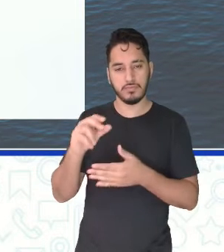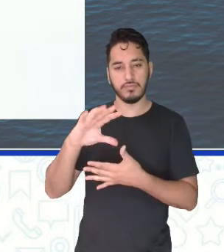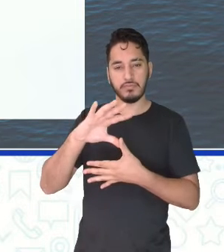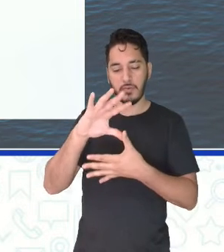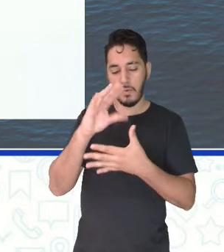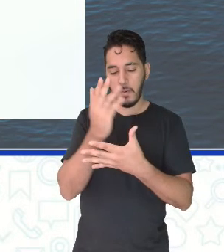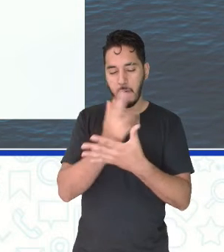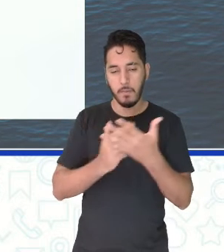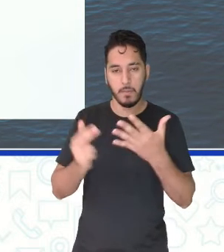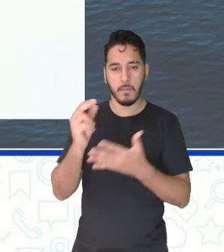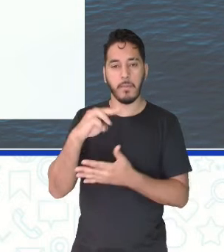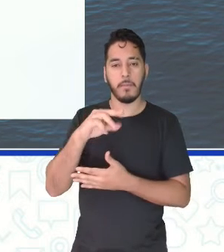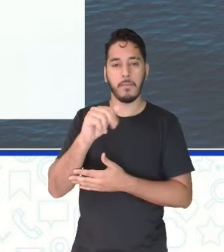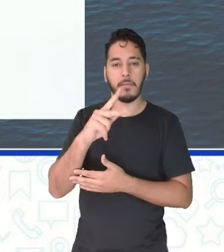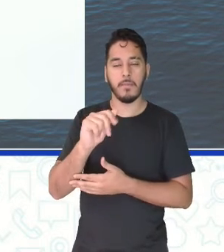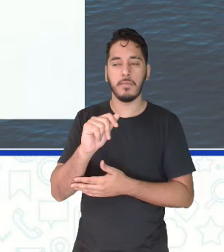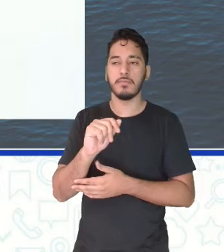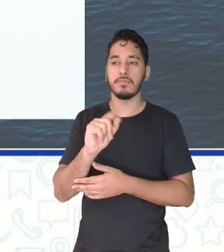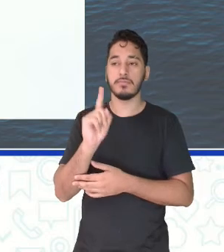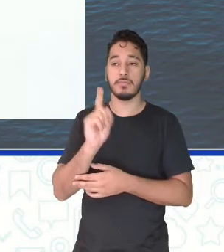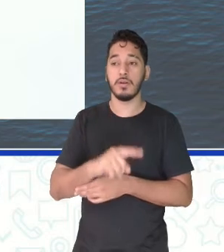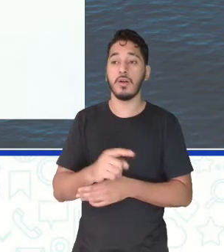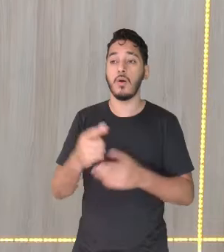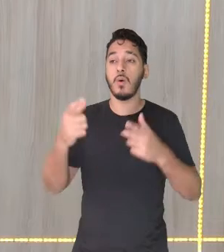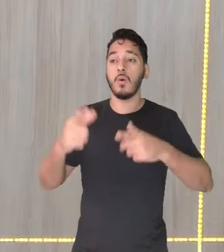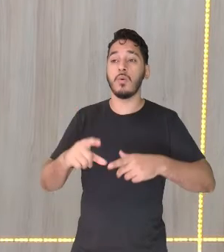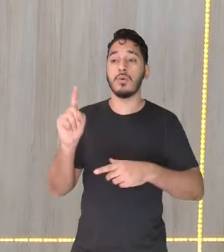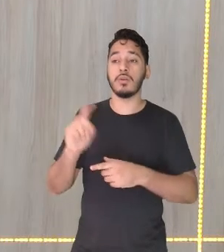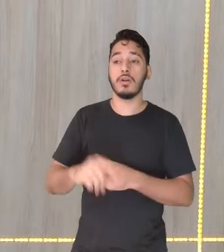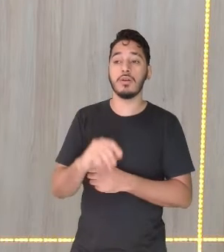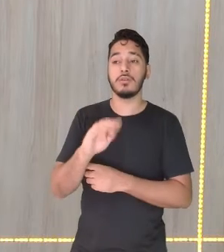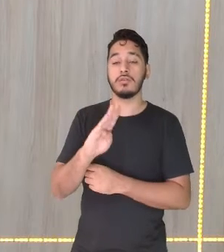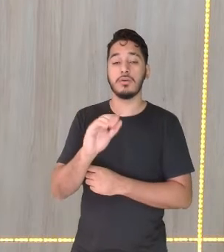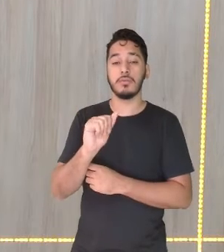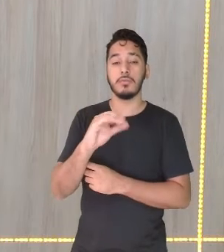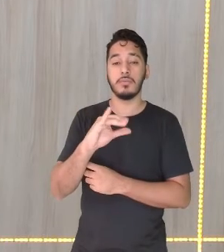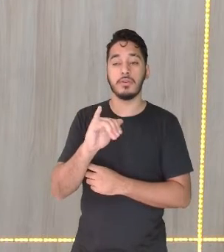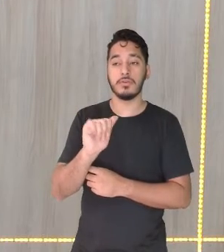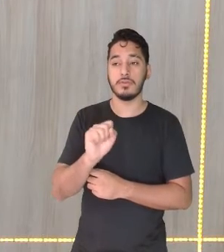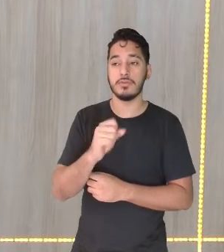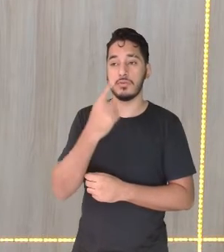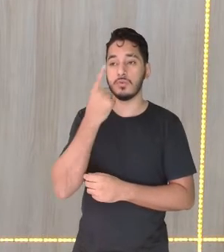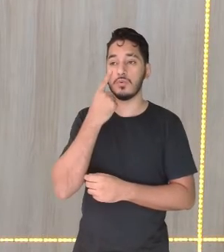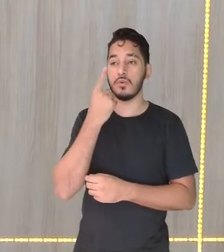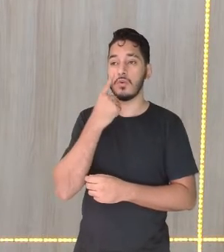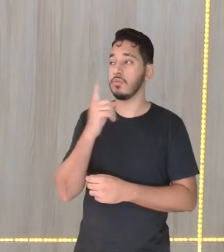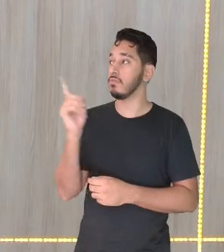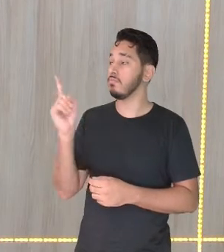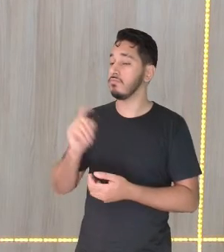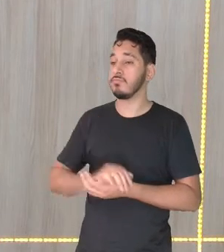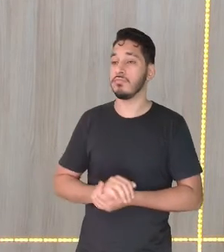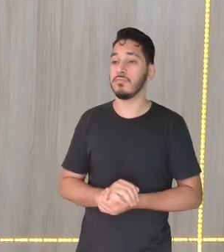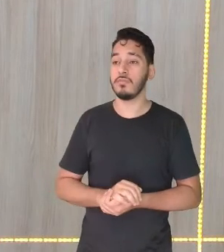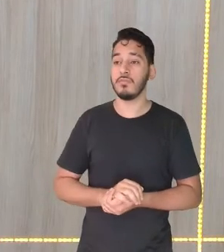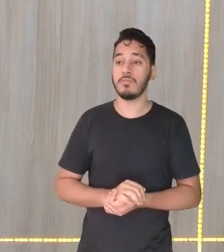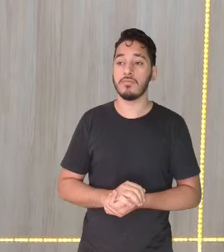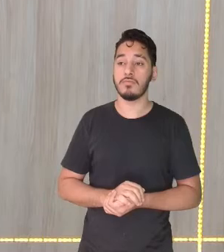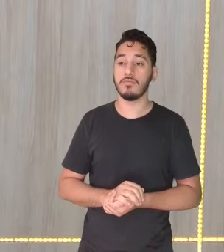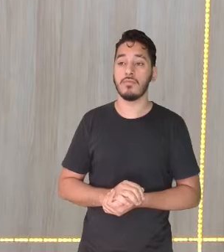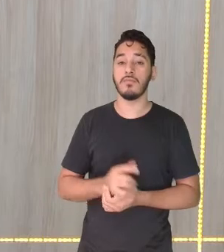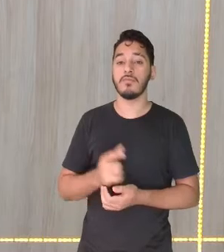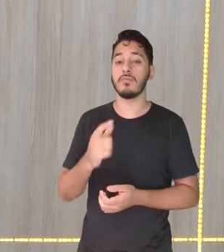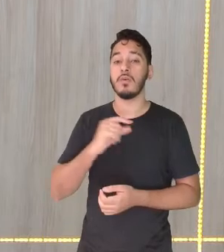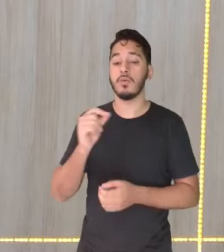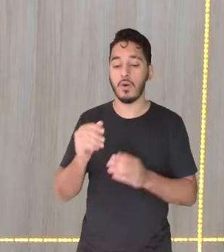das bacias hidrográficas do Brasil, né? Destacando aqui, ó, vocês já ouviram falar, na margem do